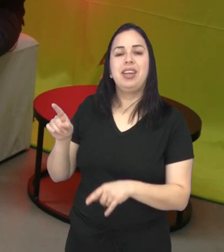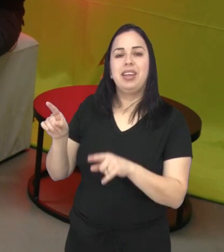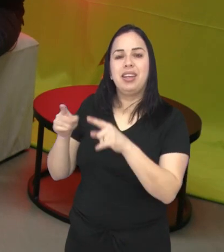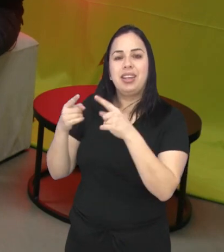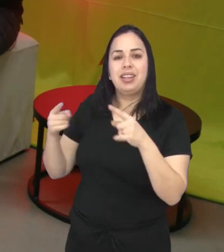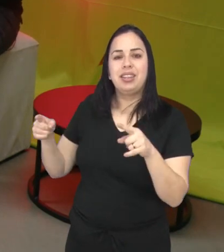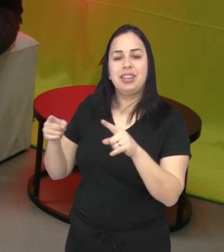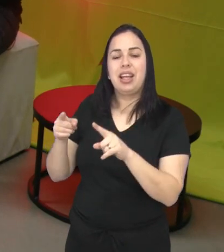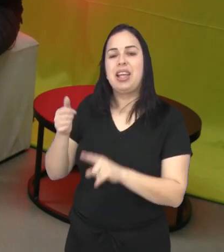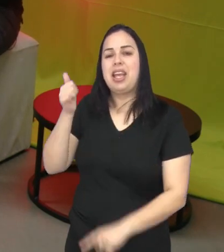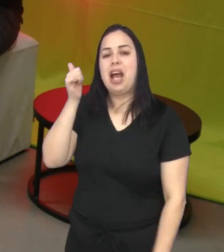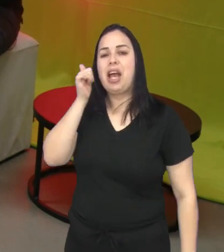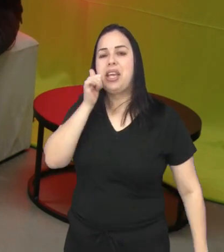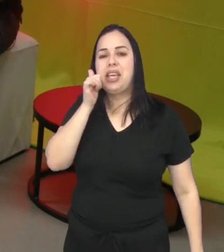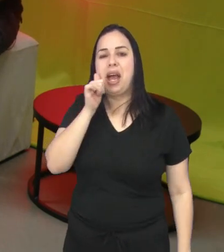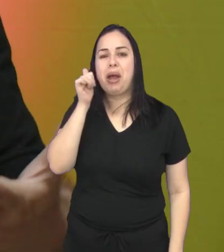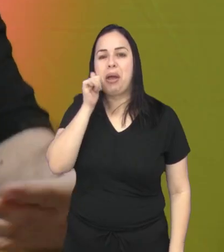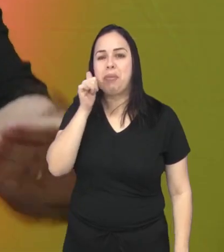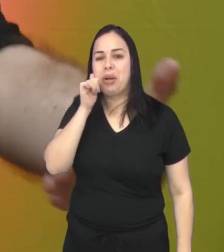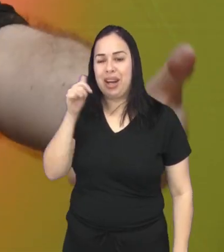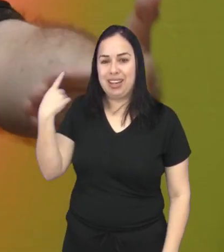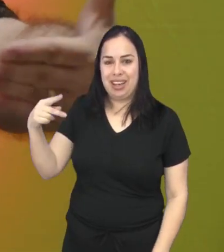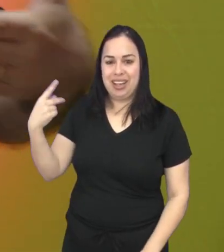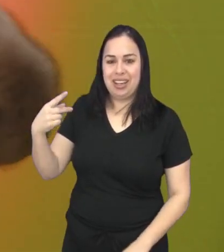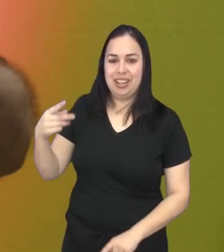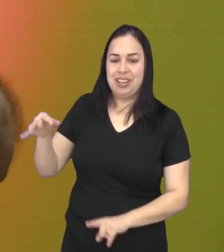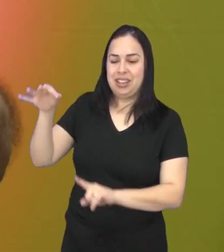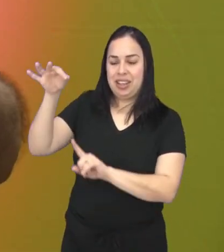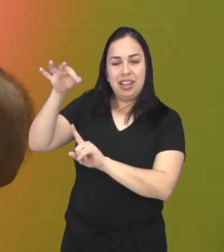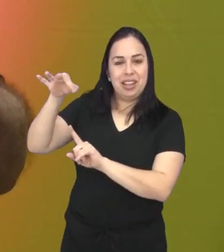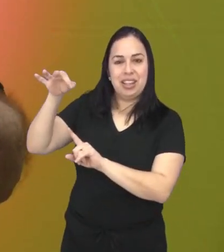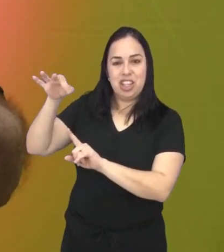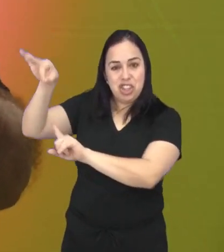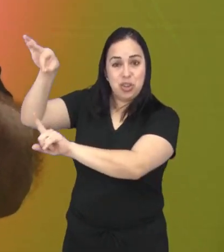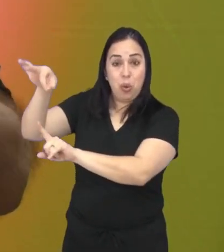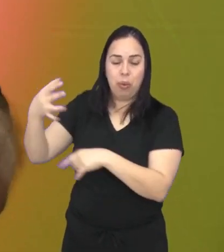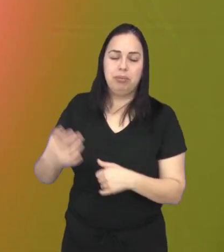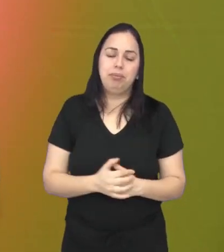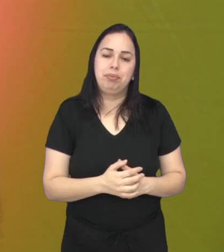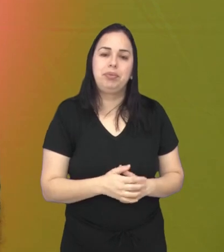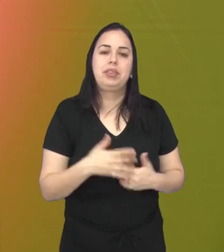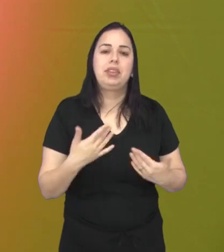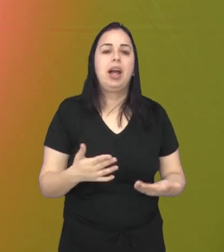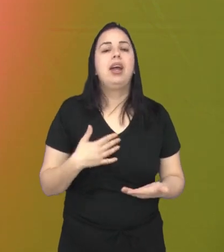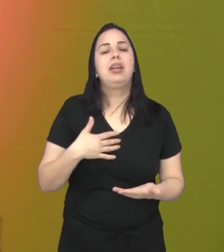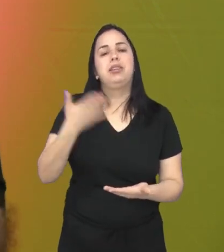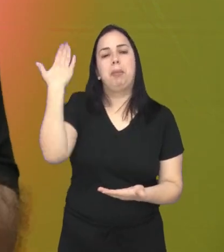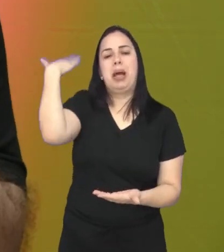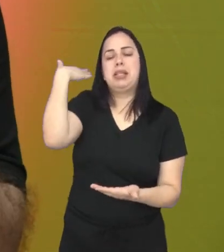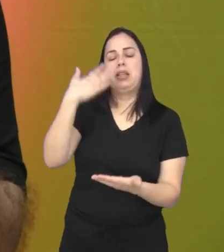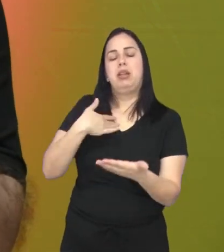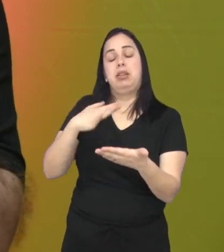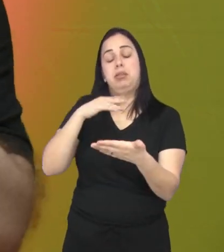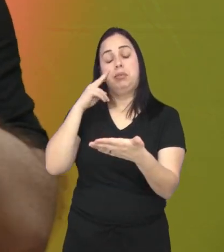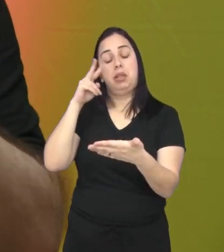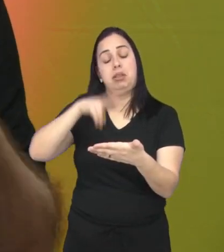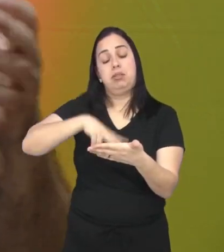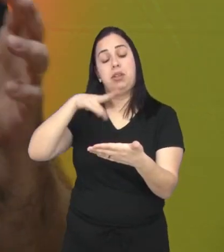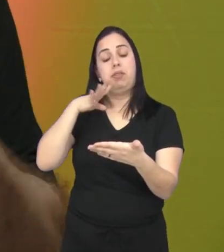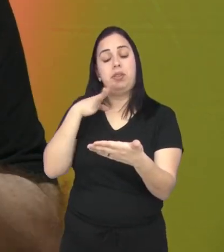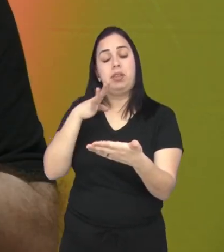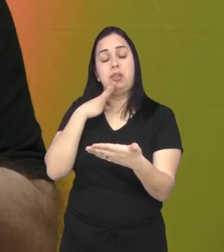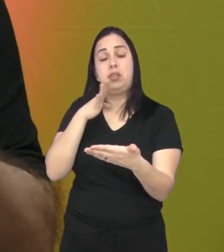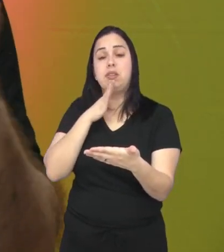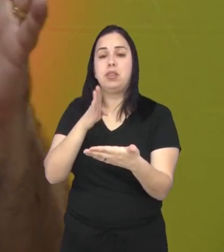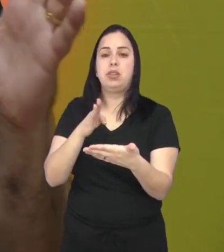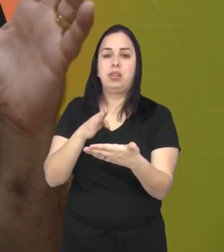a mulher dele botou o disco no Grammy. Um domingão, eu tô lá no meu negócio, olhando o Facebook na época, e tava lá os caras falando,